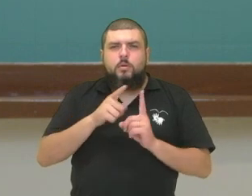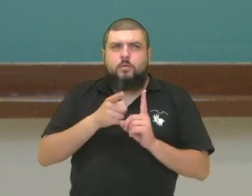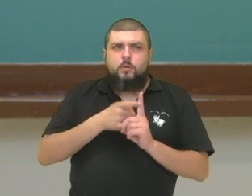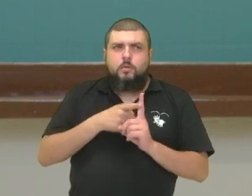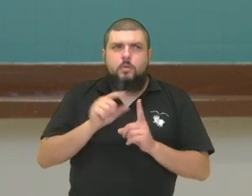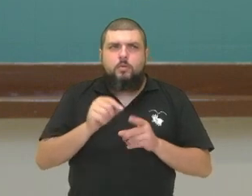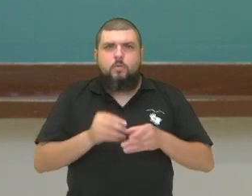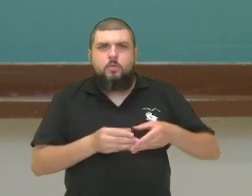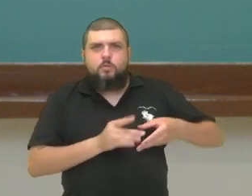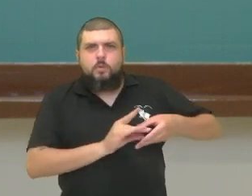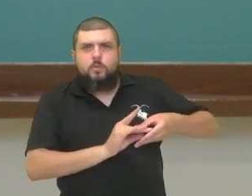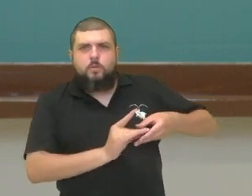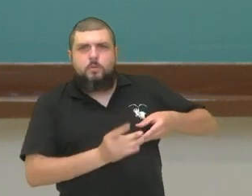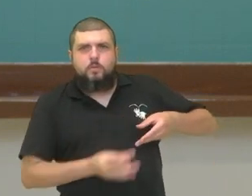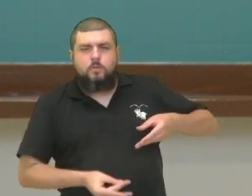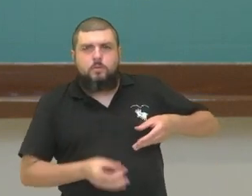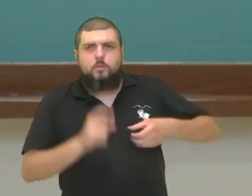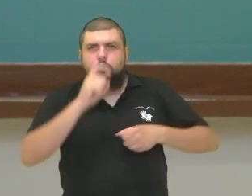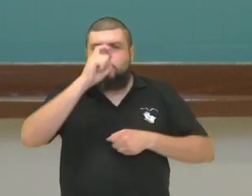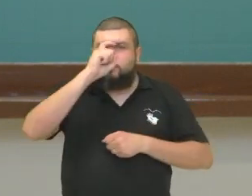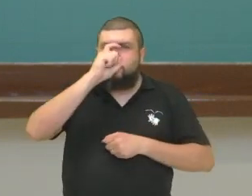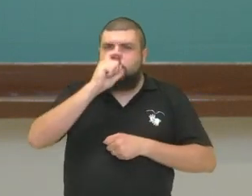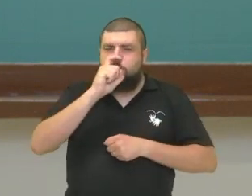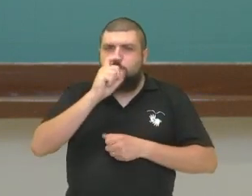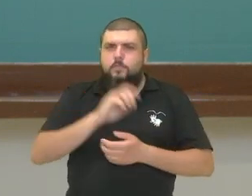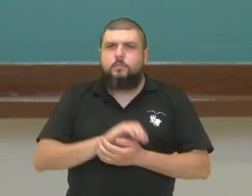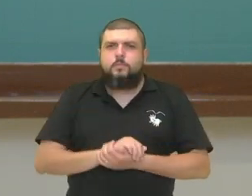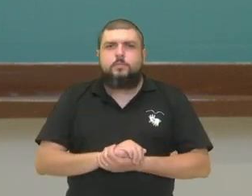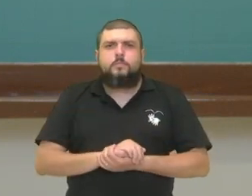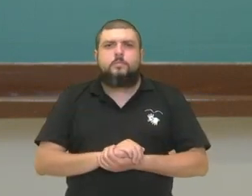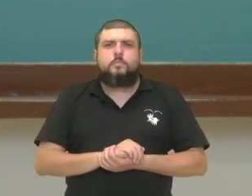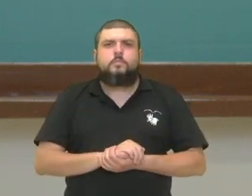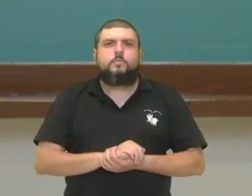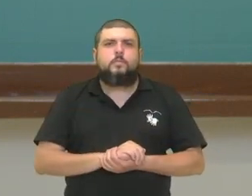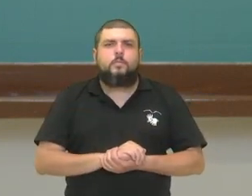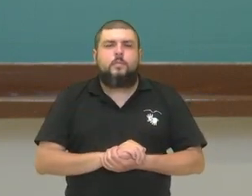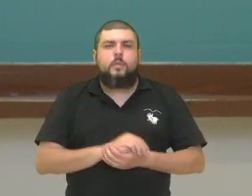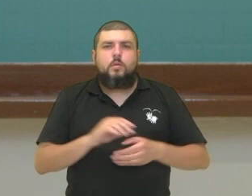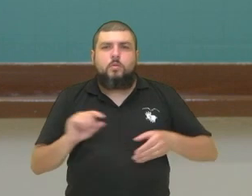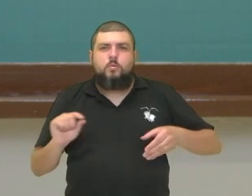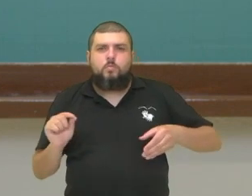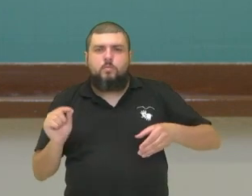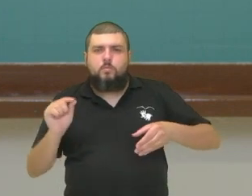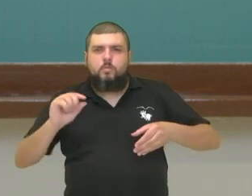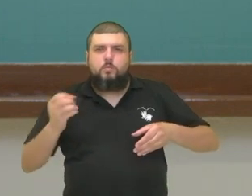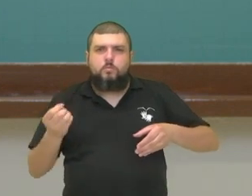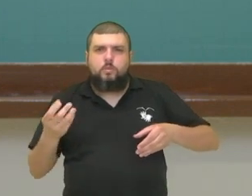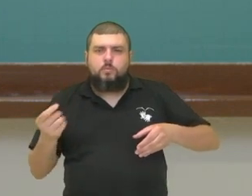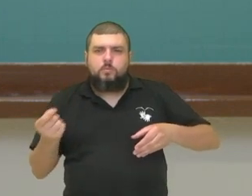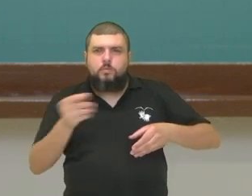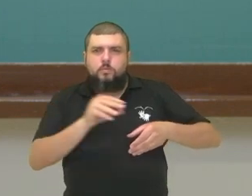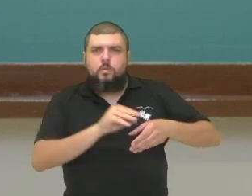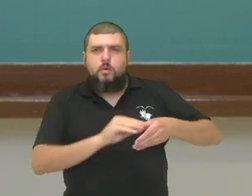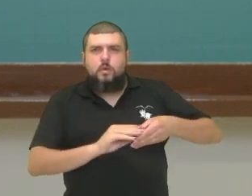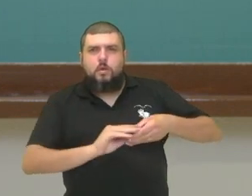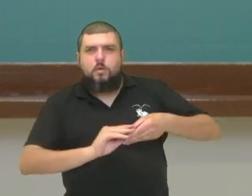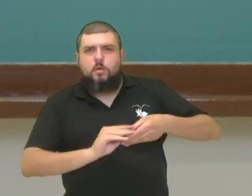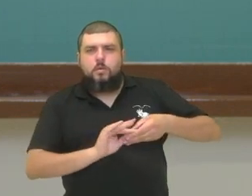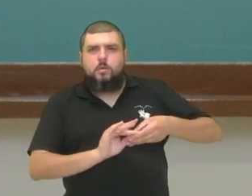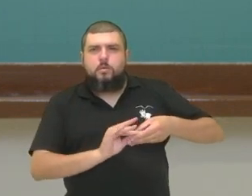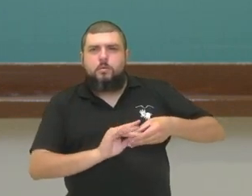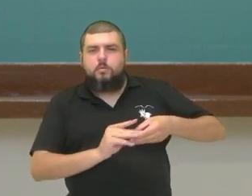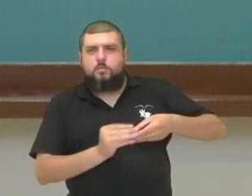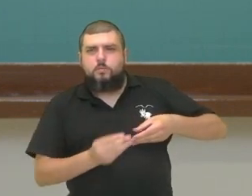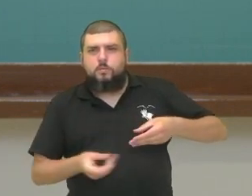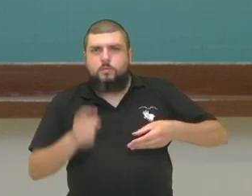ocorre a menstruação óleo o óvulo veio não foi fecundado toda essa paredes cama originando a fecundação